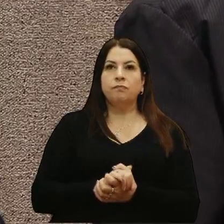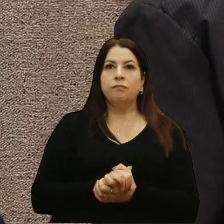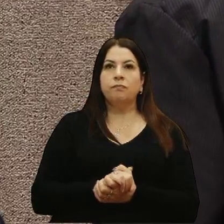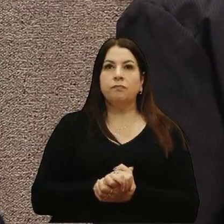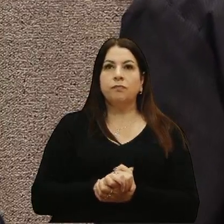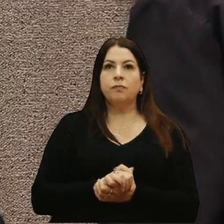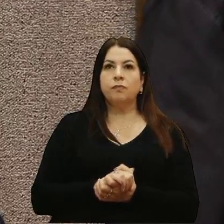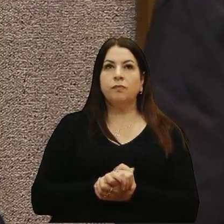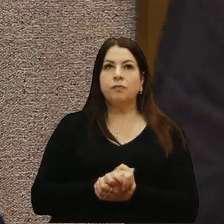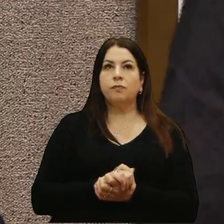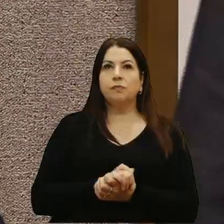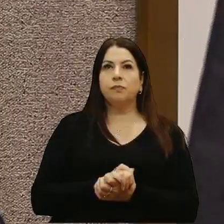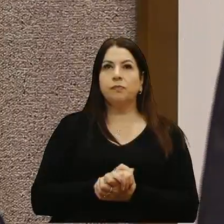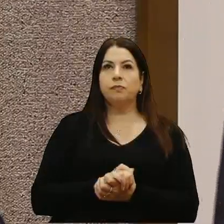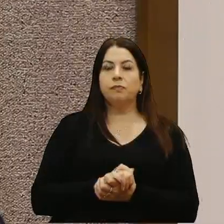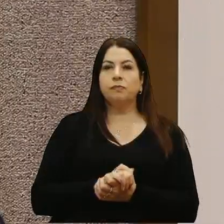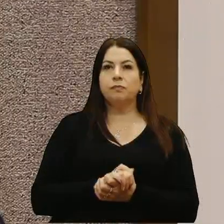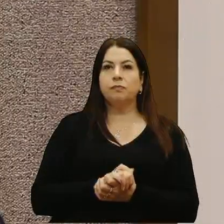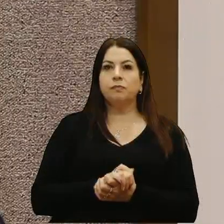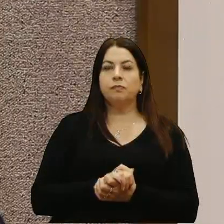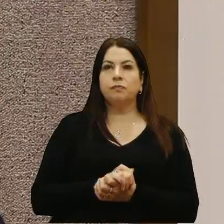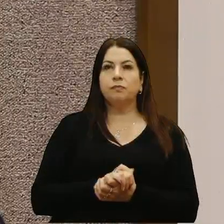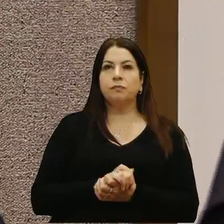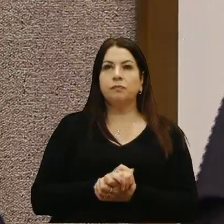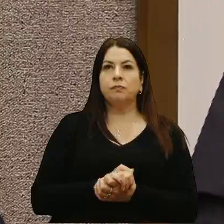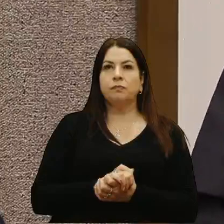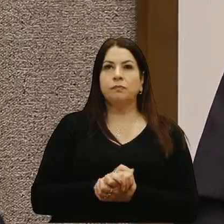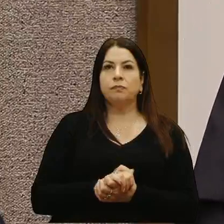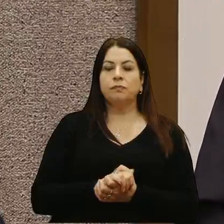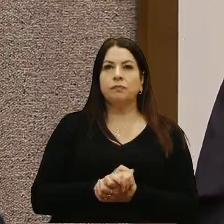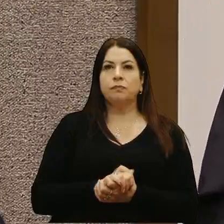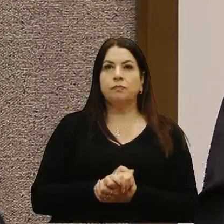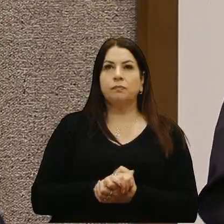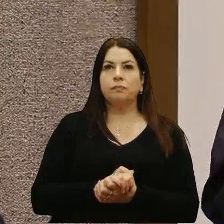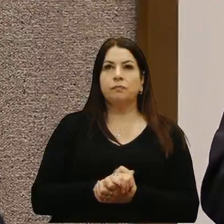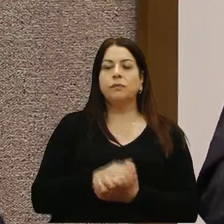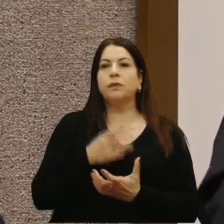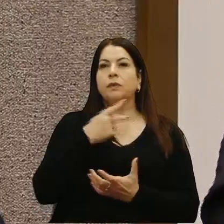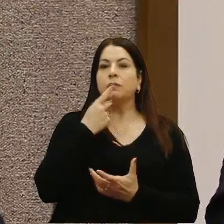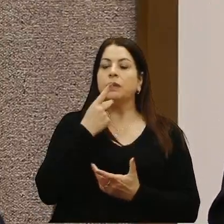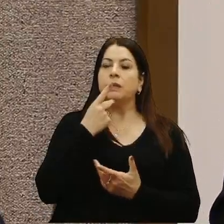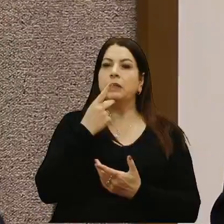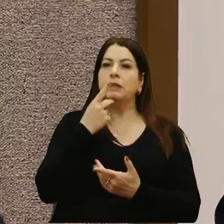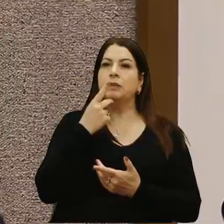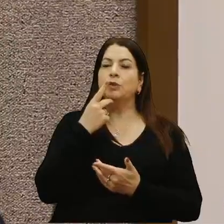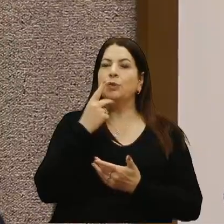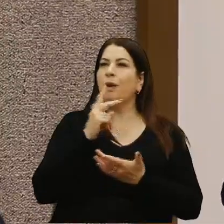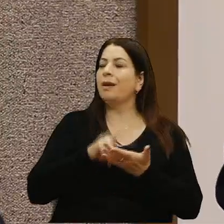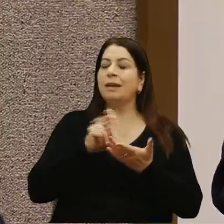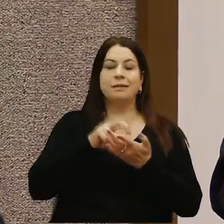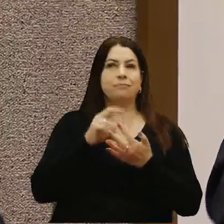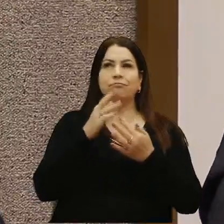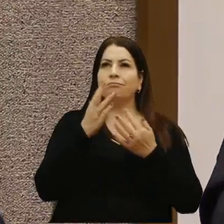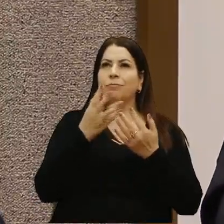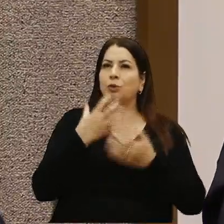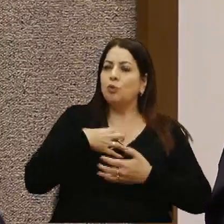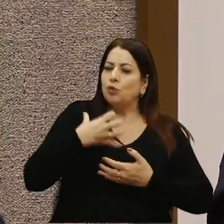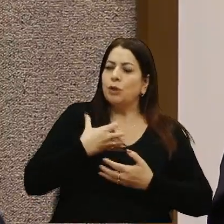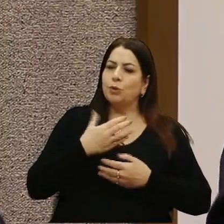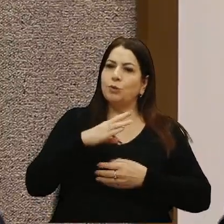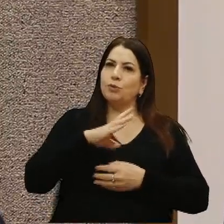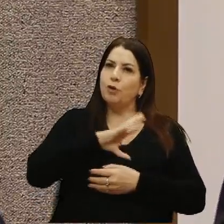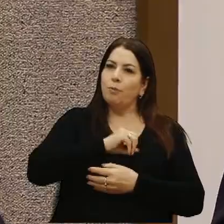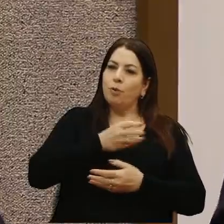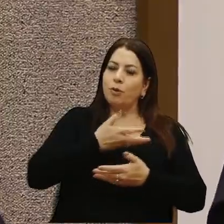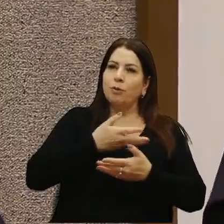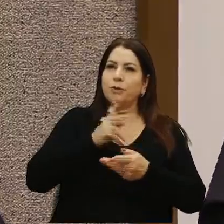E dizer que a sua alegria, o seu gesto de amor ao